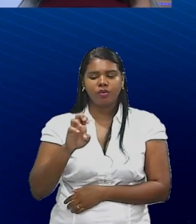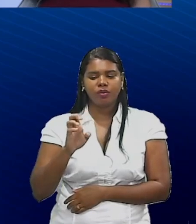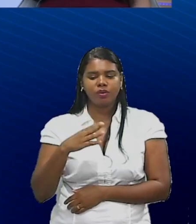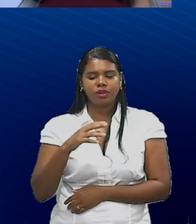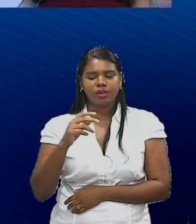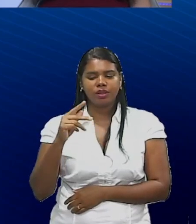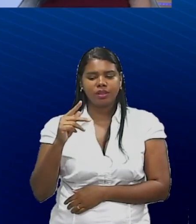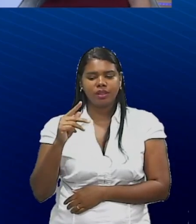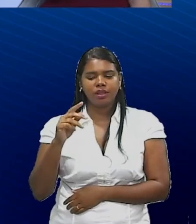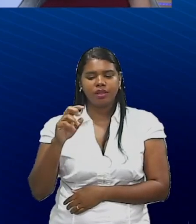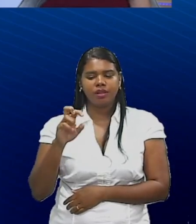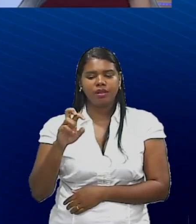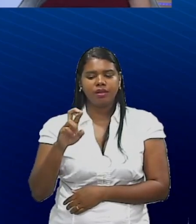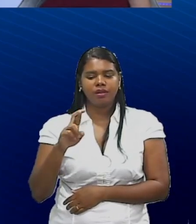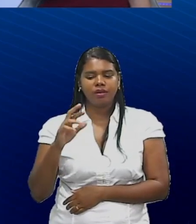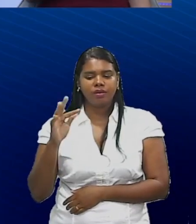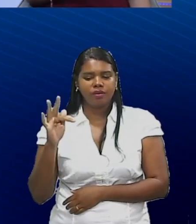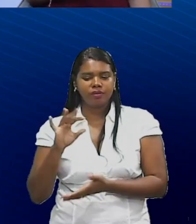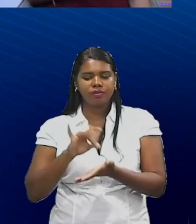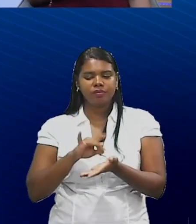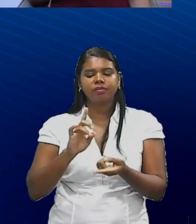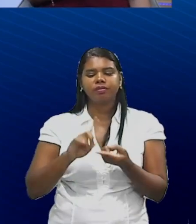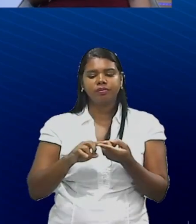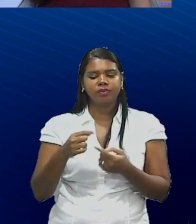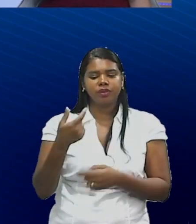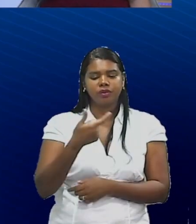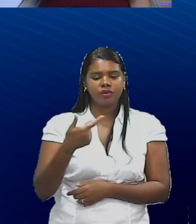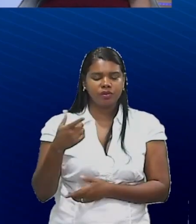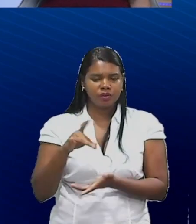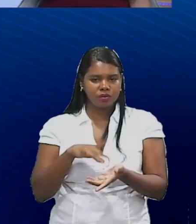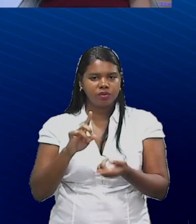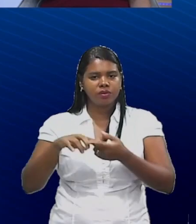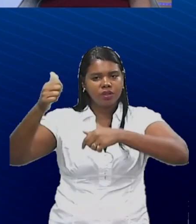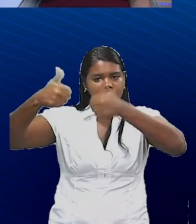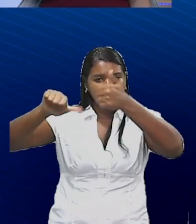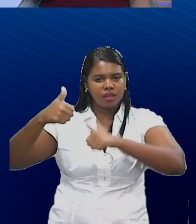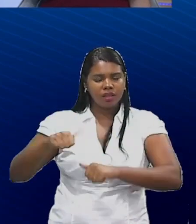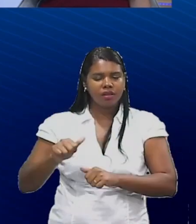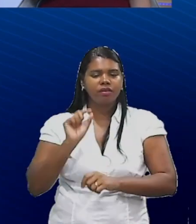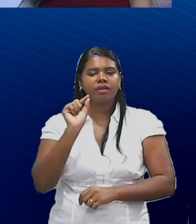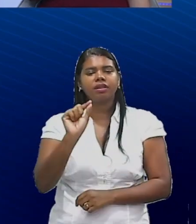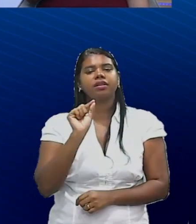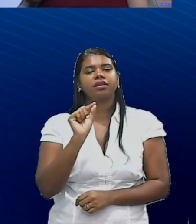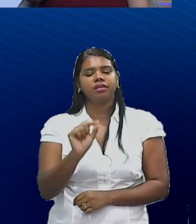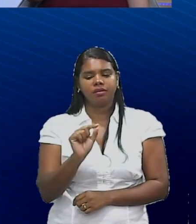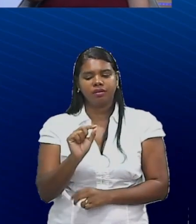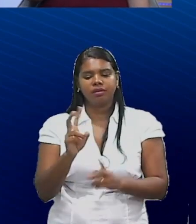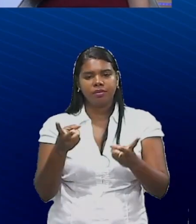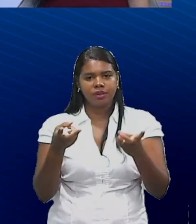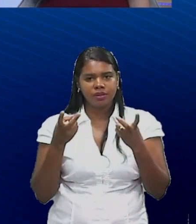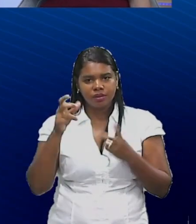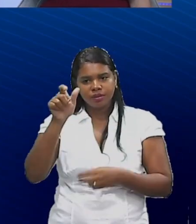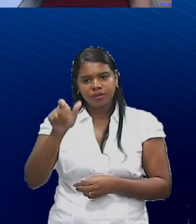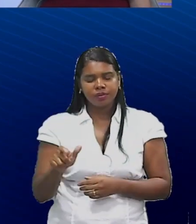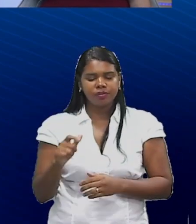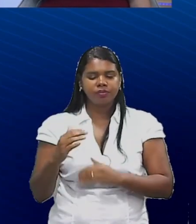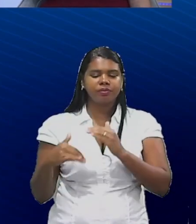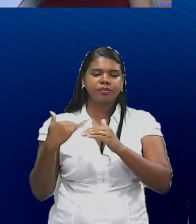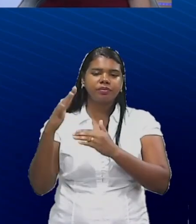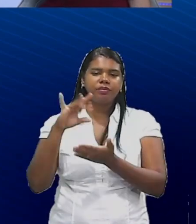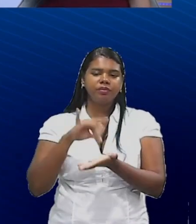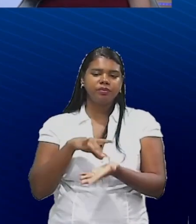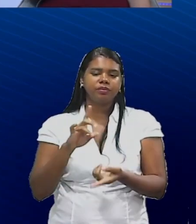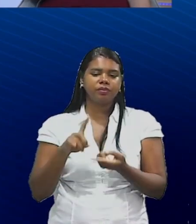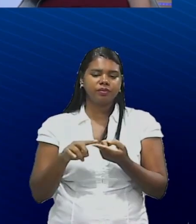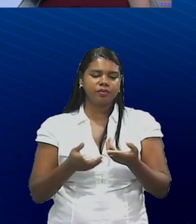do Serviqual. É uma ferramenta também com 22 questões, mas que avalia apenas o quê? A percepção do cliente, o desempenho